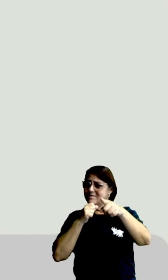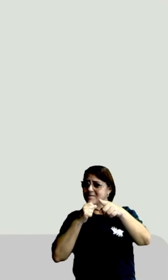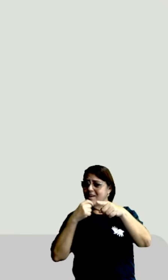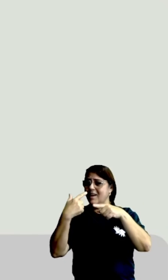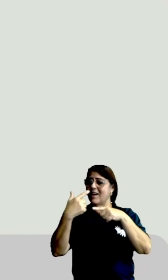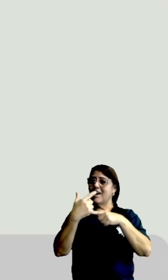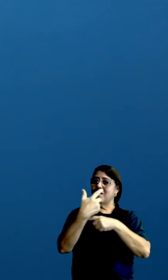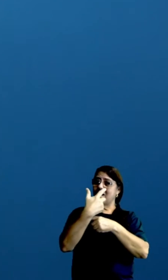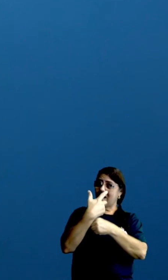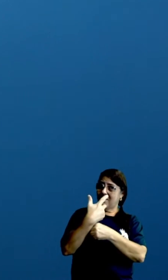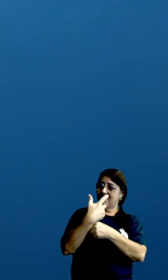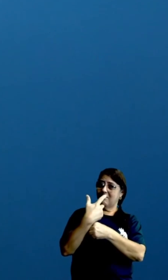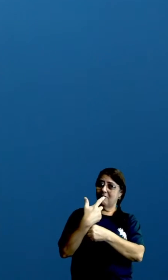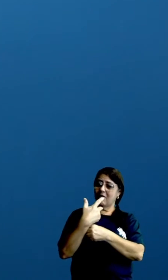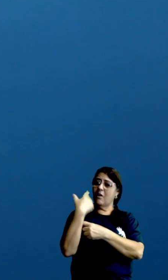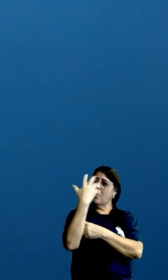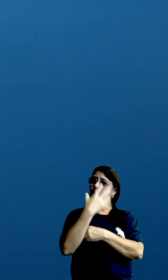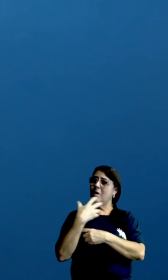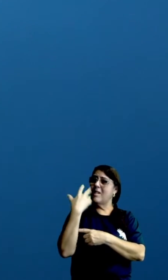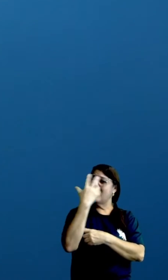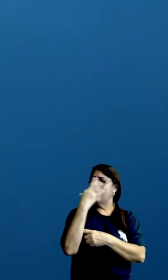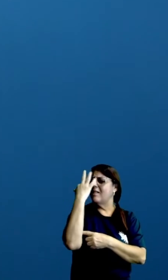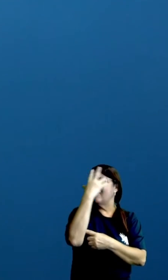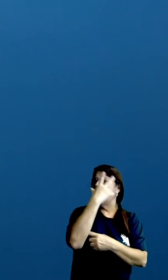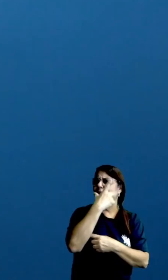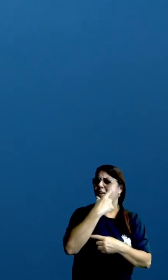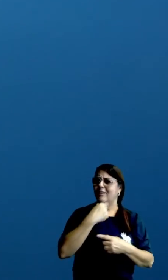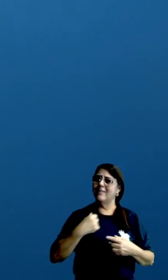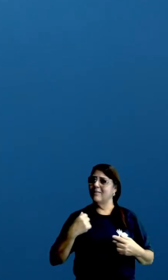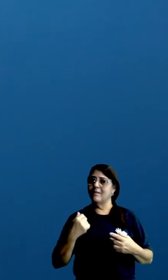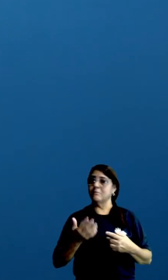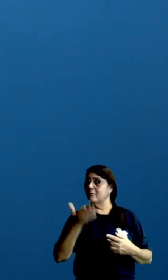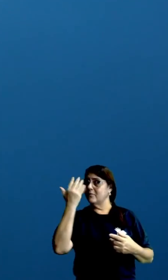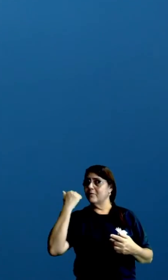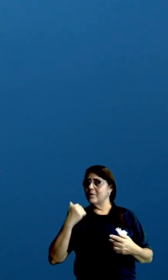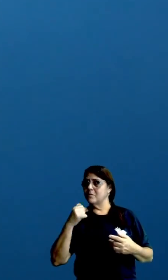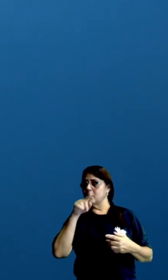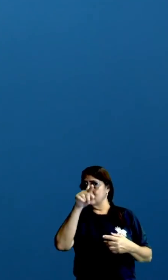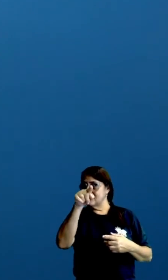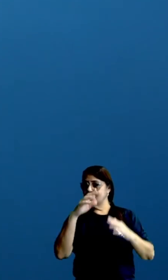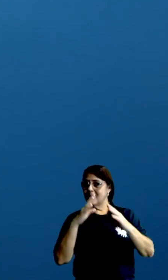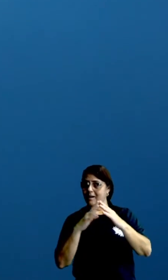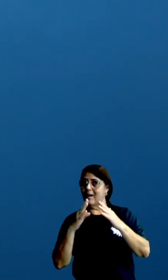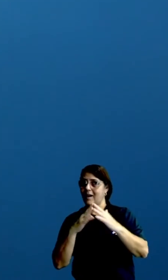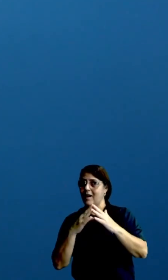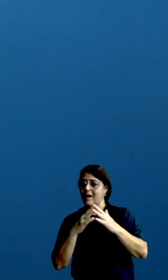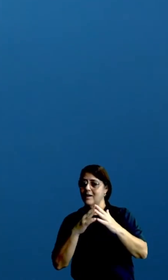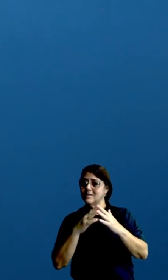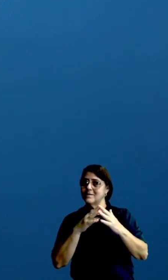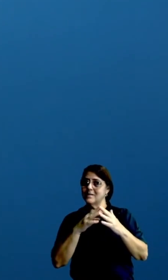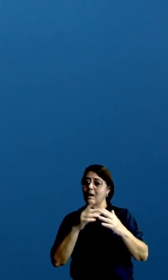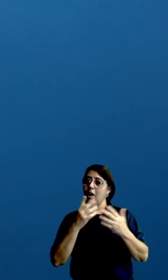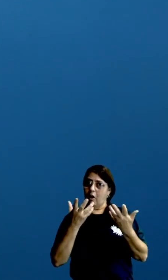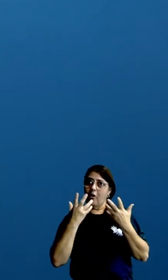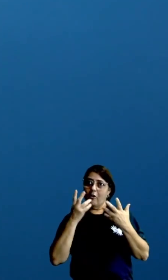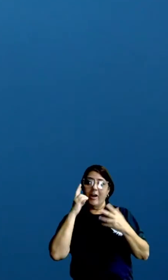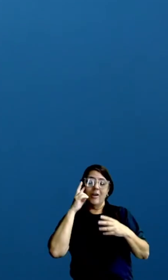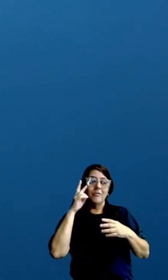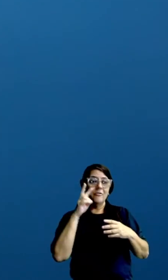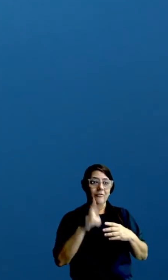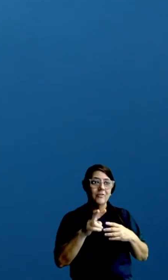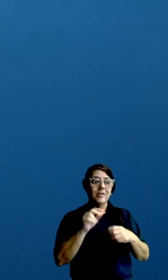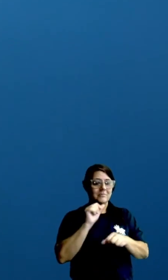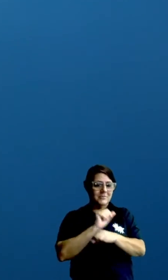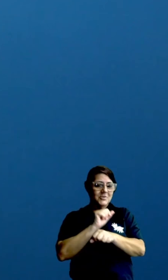cantando uma linda canção E aí vamos gravar um vídeo Grava aí manda para professora que a gente quer ver Tá certo